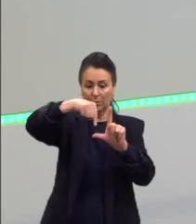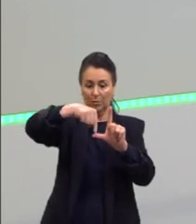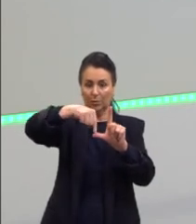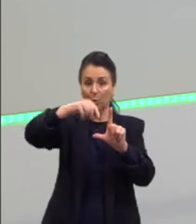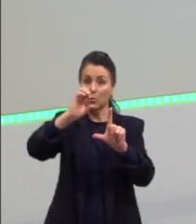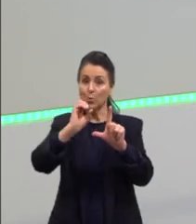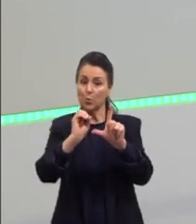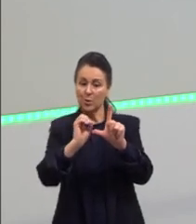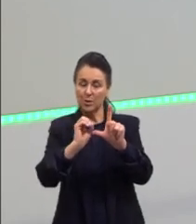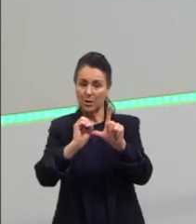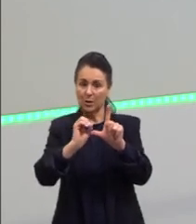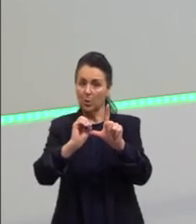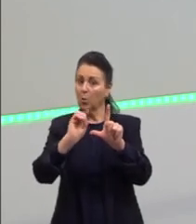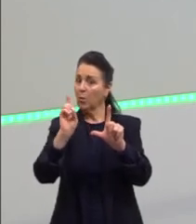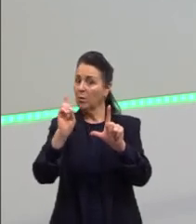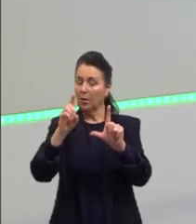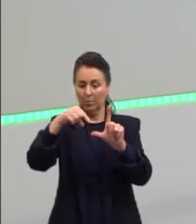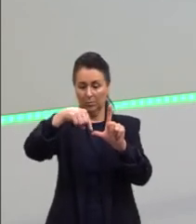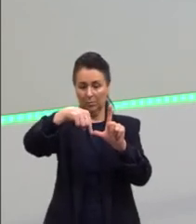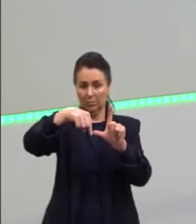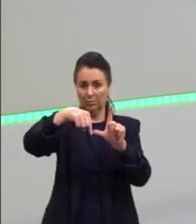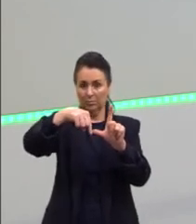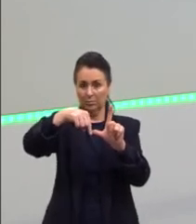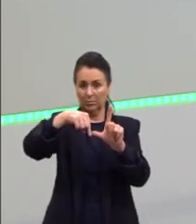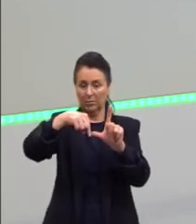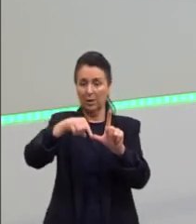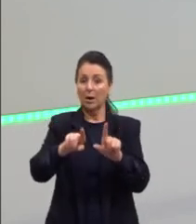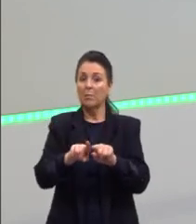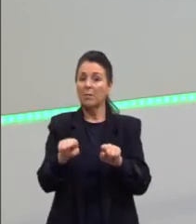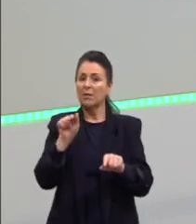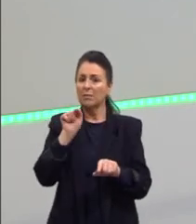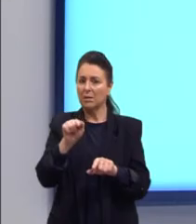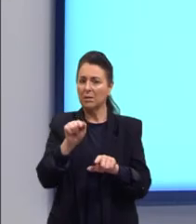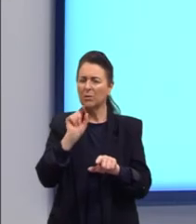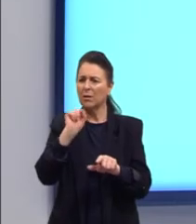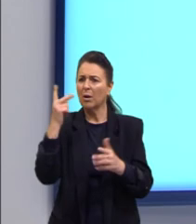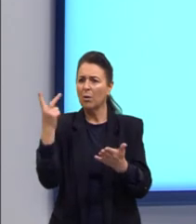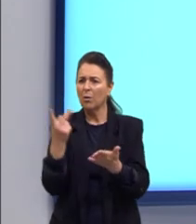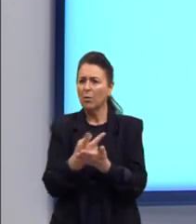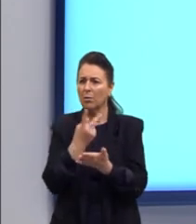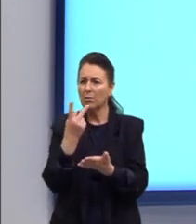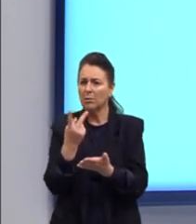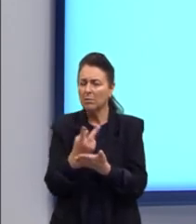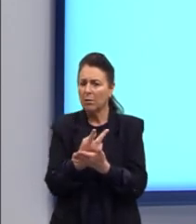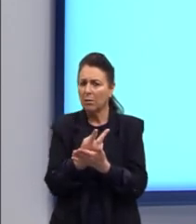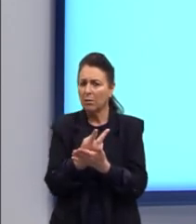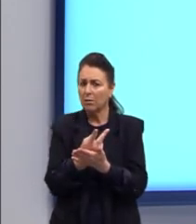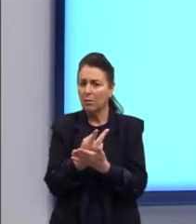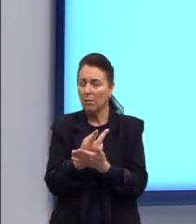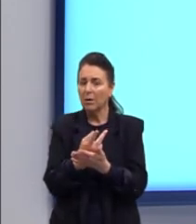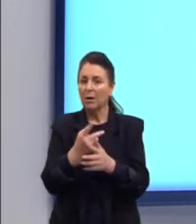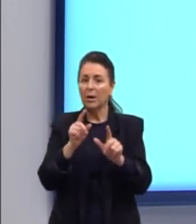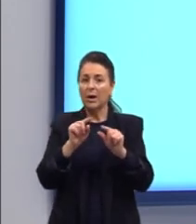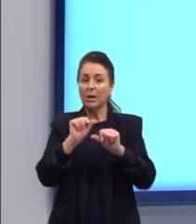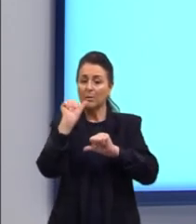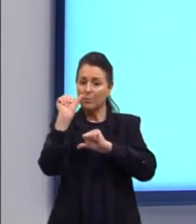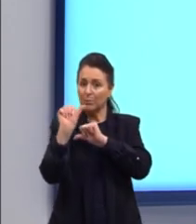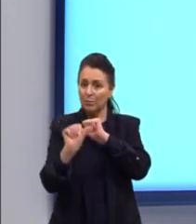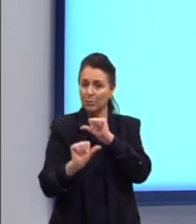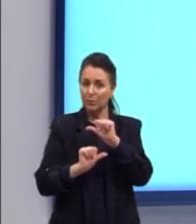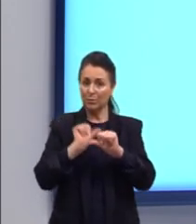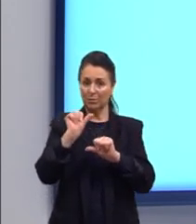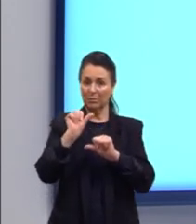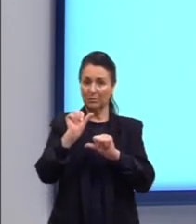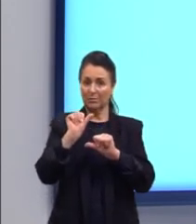no zero ou ele não passava no zero mas nesse caso o que que aconteceu com o nosso gráfico ele foi deslocado para cima